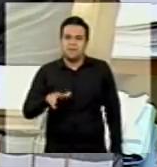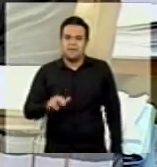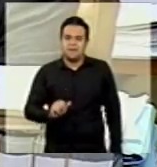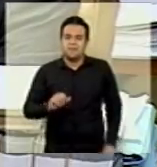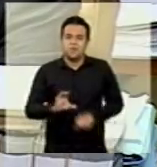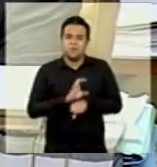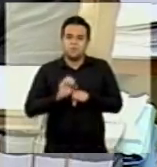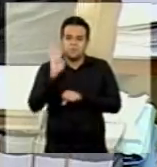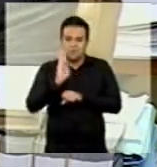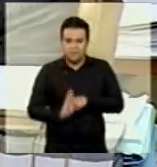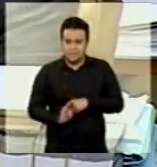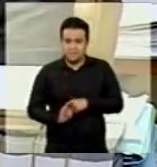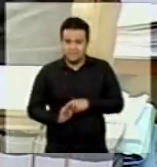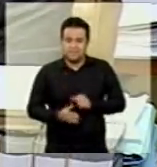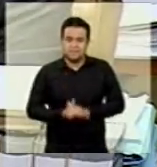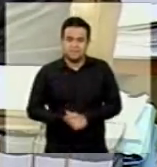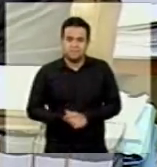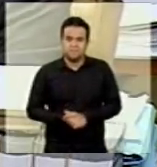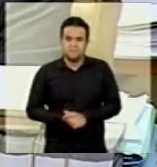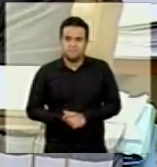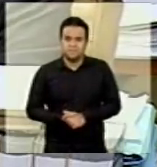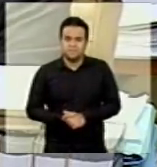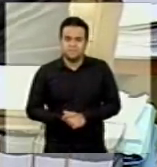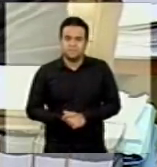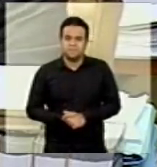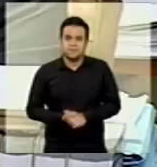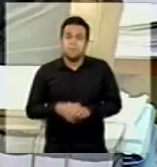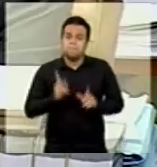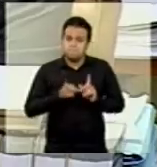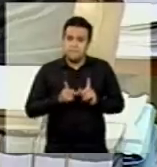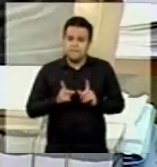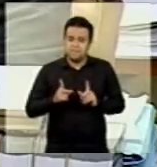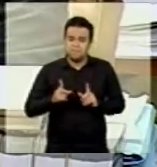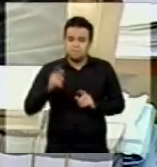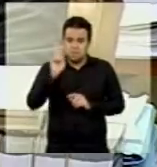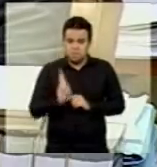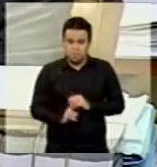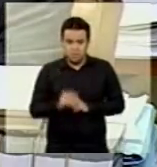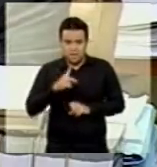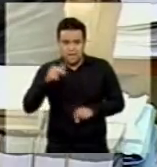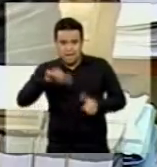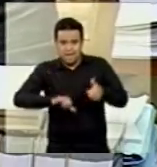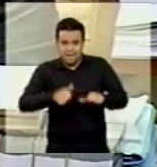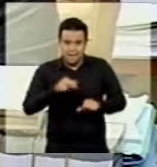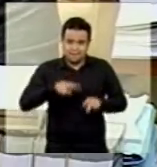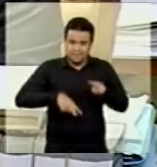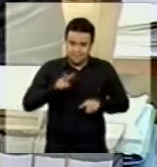brasileira adotou. E essa mesma forma republicana de governo, analisada em seus